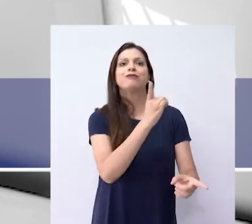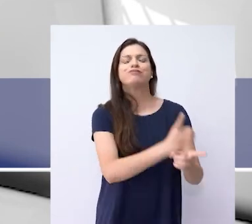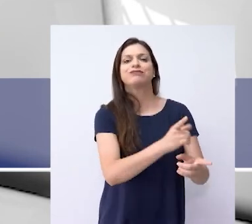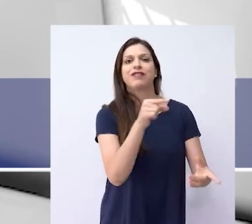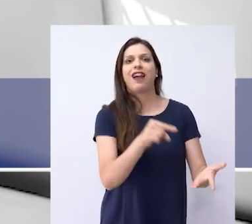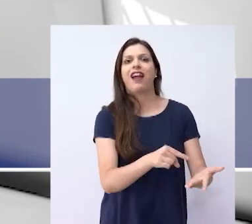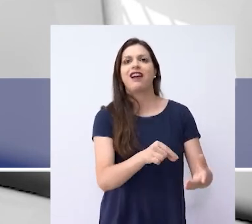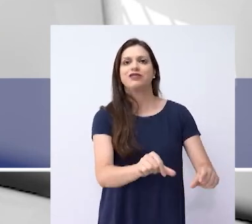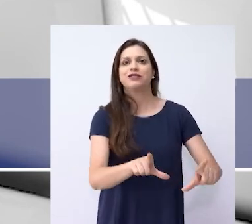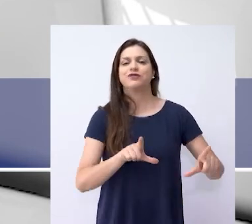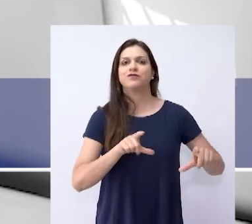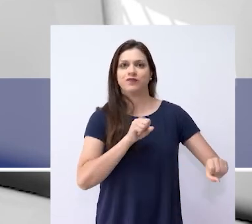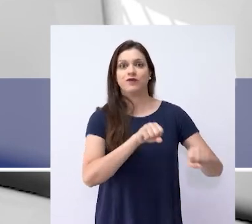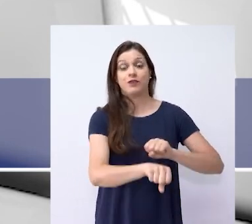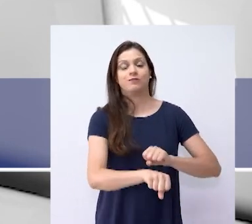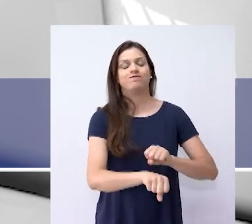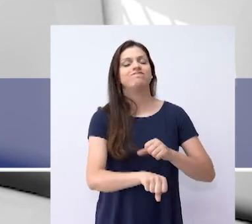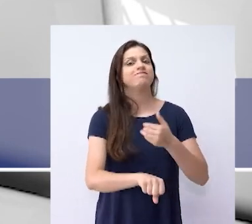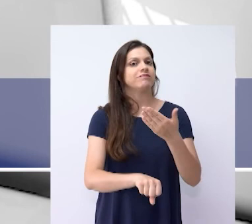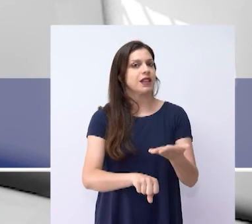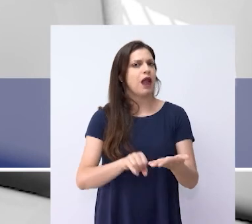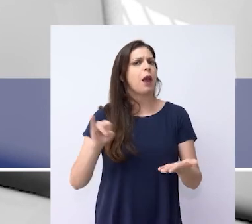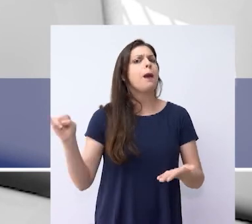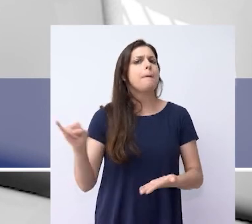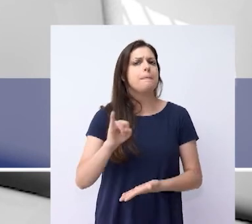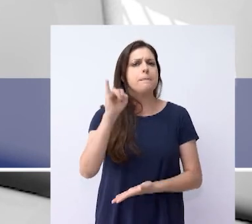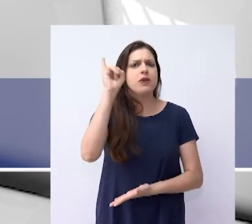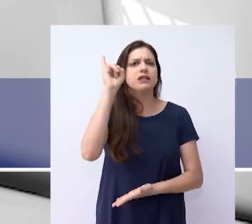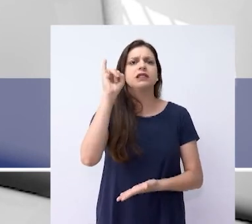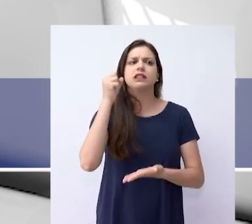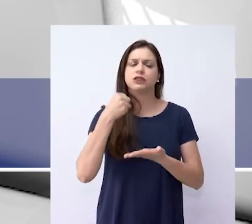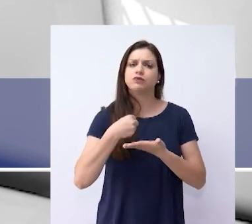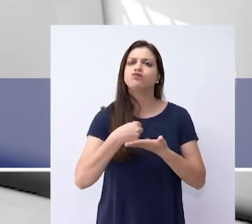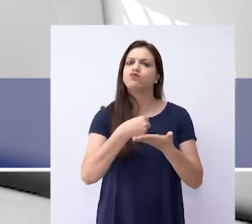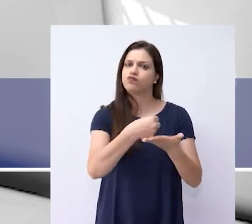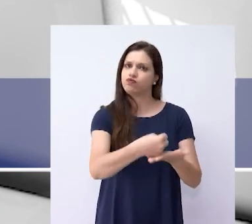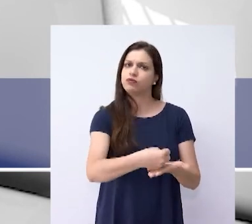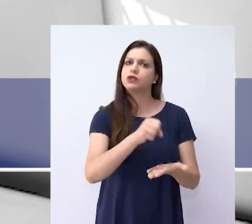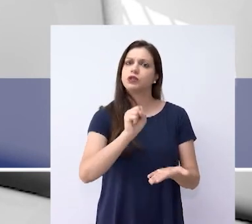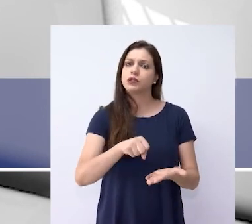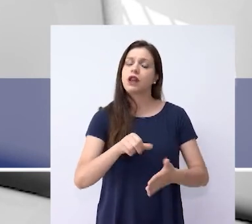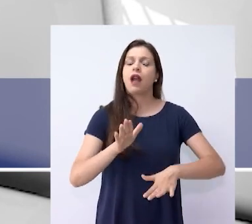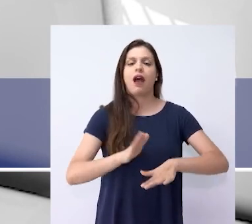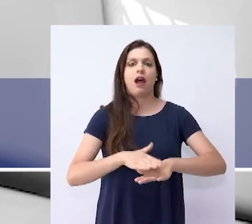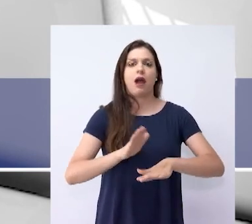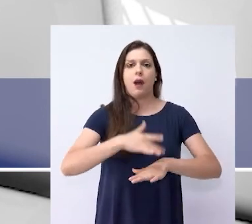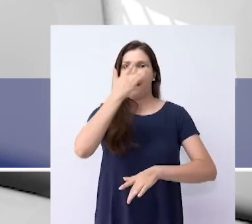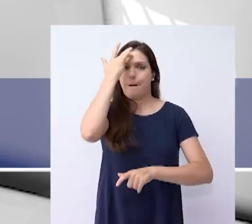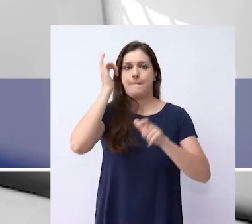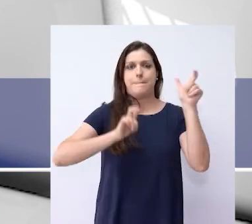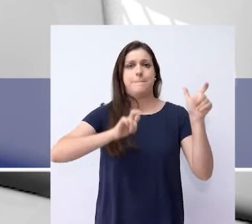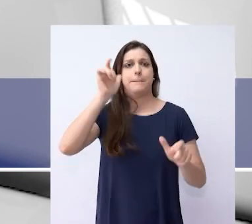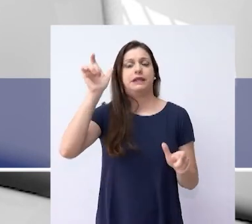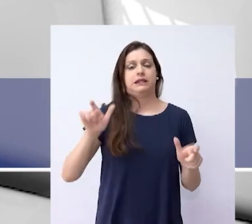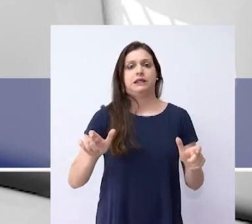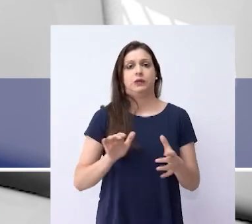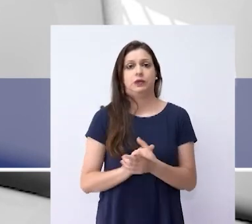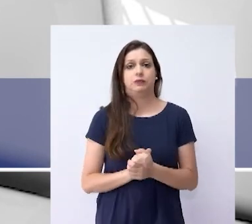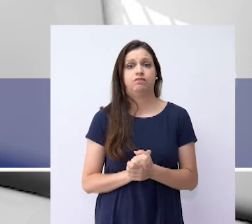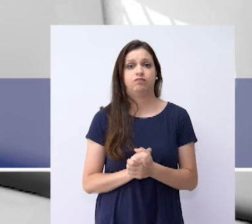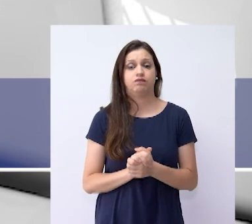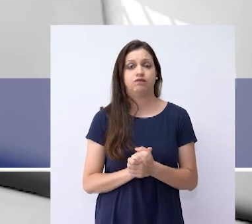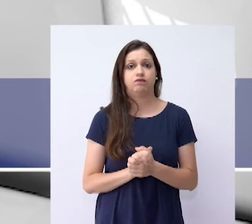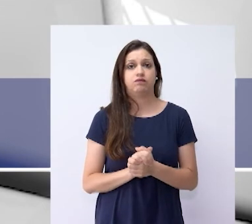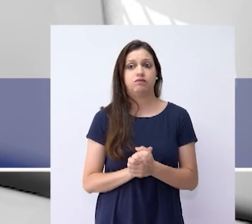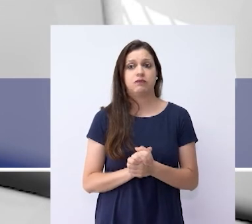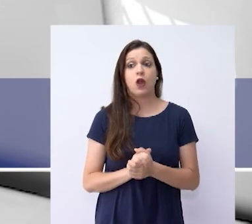mesmo encontrá-lo, é muito importante, auxilia bastante a autonomia das pessoas